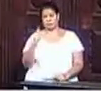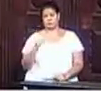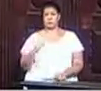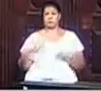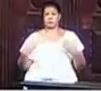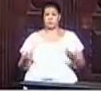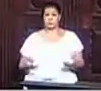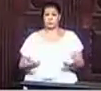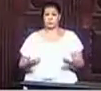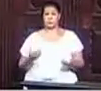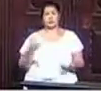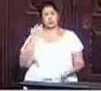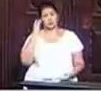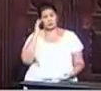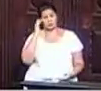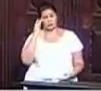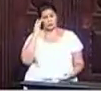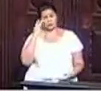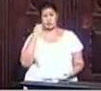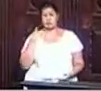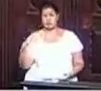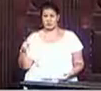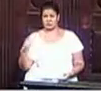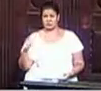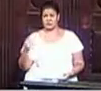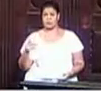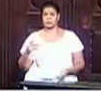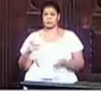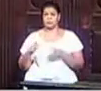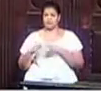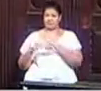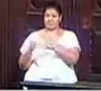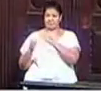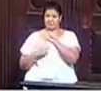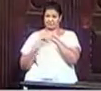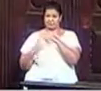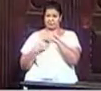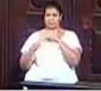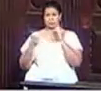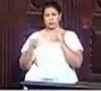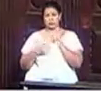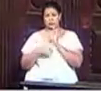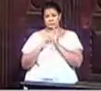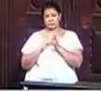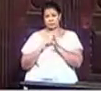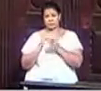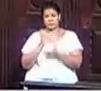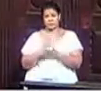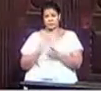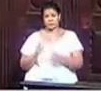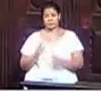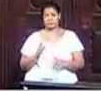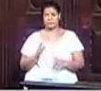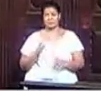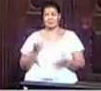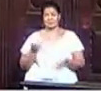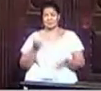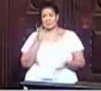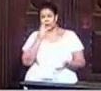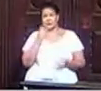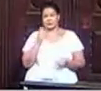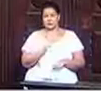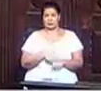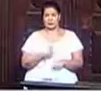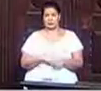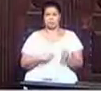licitação. Portanto, eu acho que em relação a esta concessionária, que quer desembarcar antes do tempo, e aí não é um trocadilho, desembarcar não é um mero trocadilho, né? O governo do Estado tinha